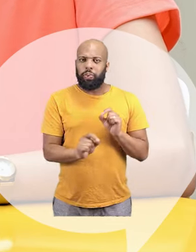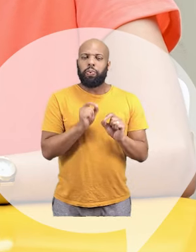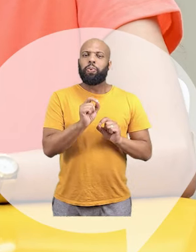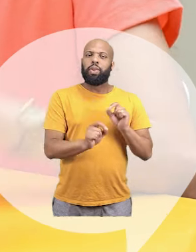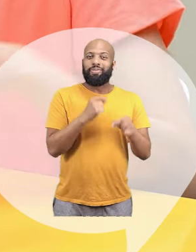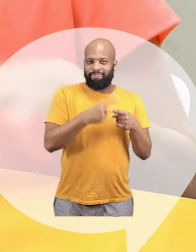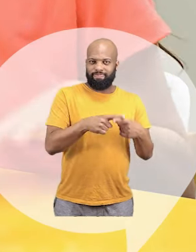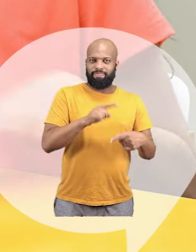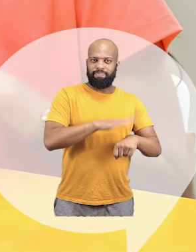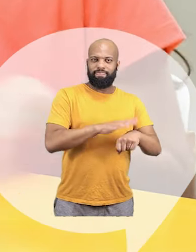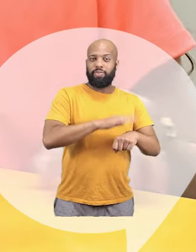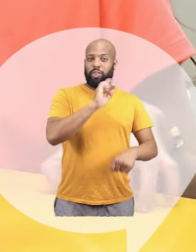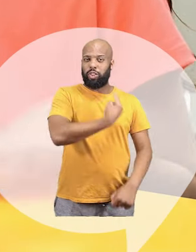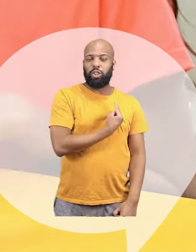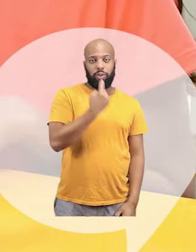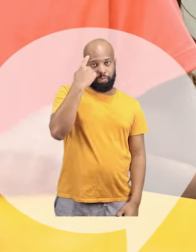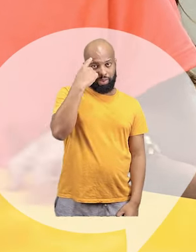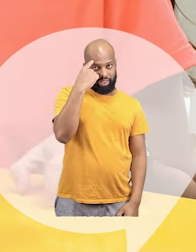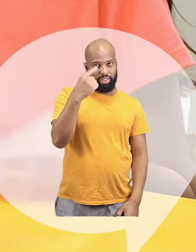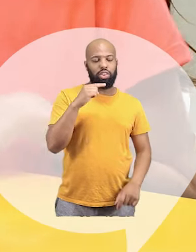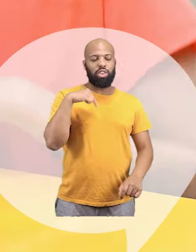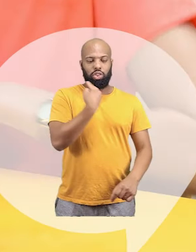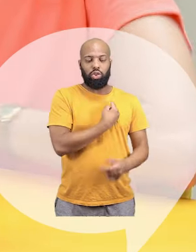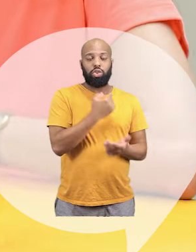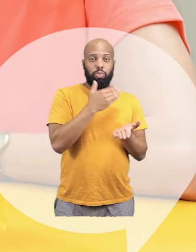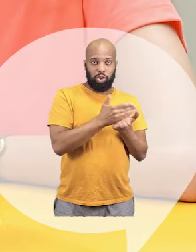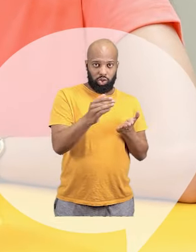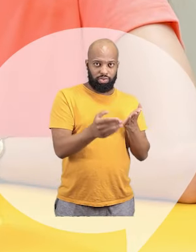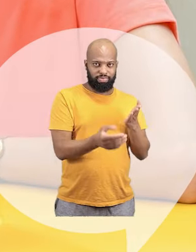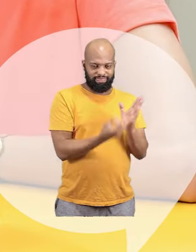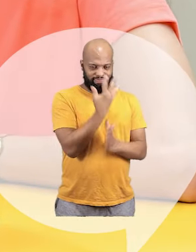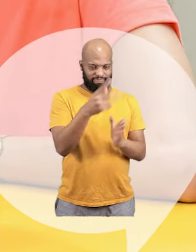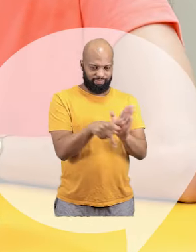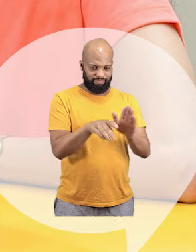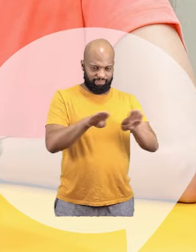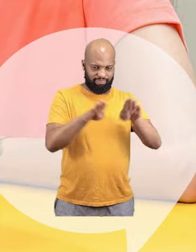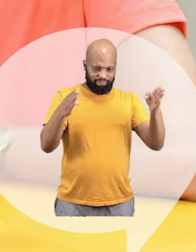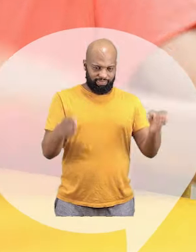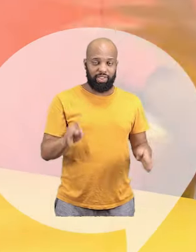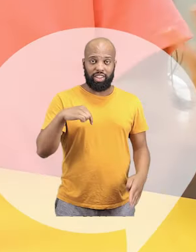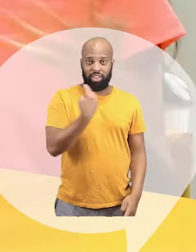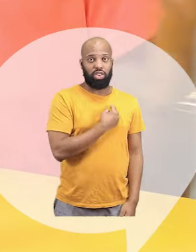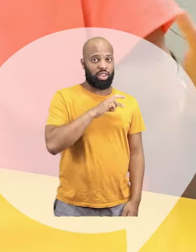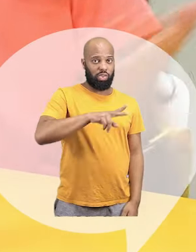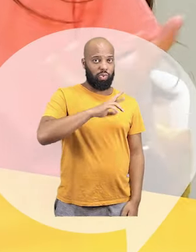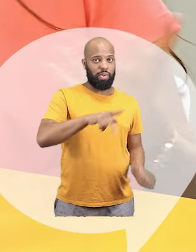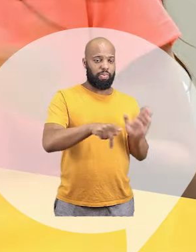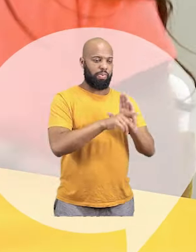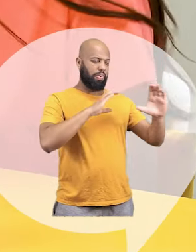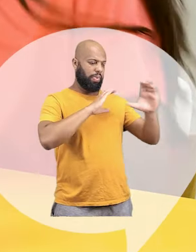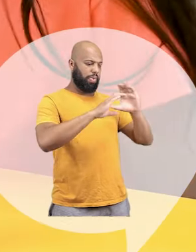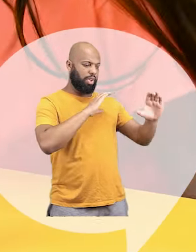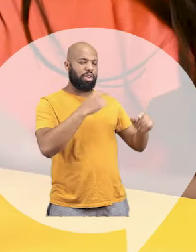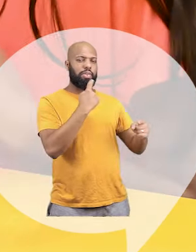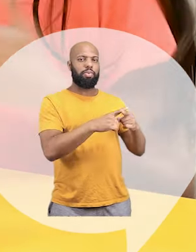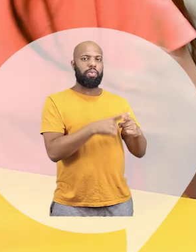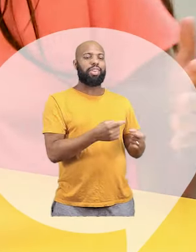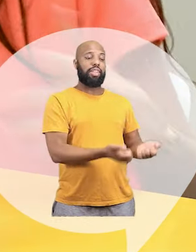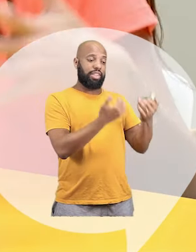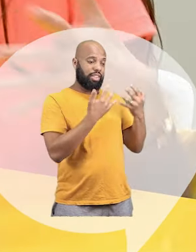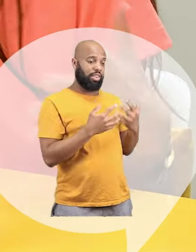o que nos até quando a gente pensando no nosso lugar quando a gente começou a produzir a mesa é nós não somos da comunicação né